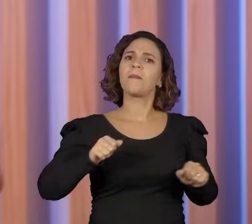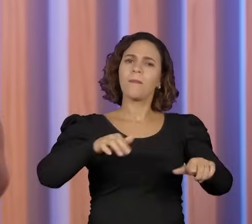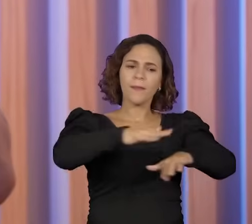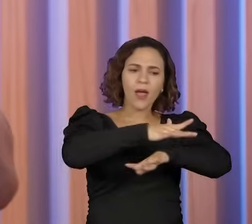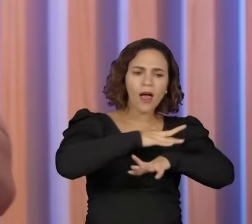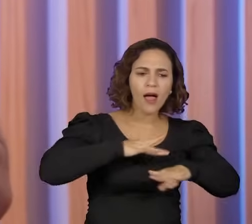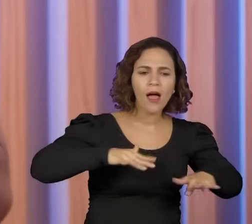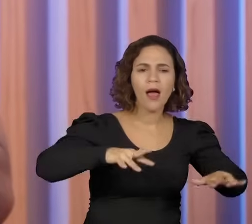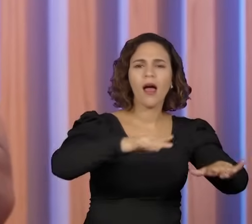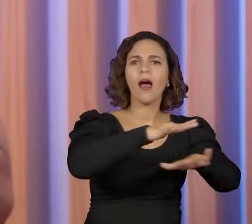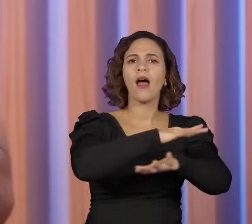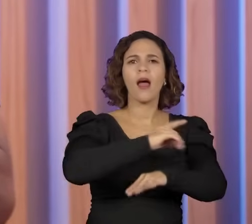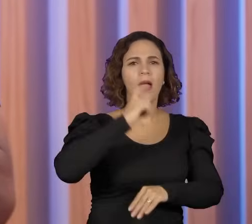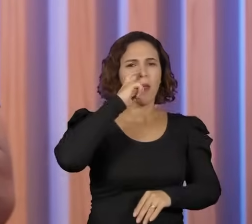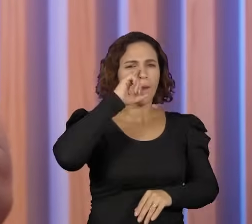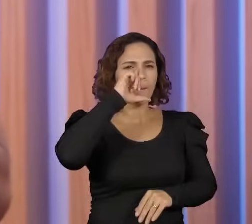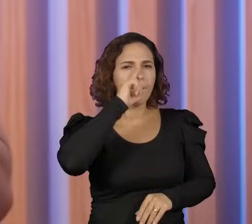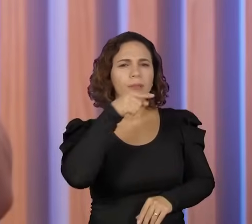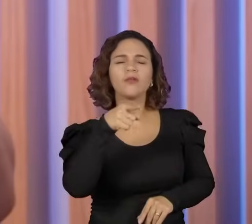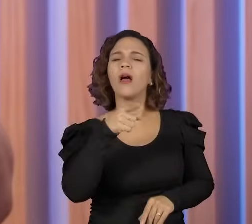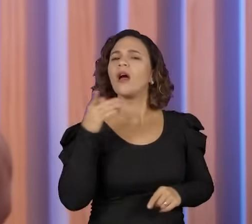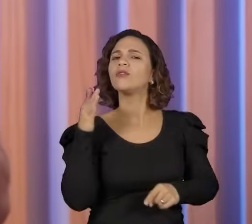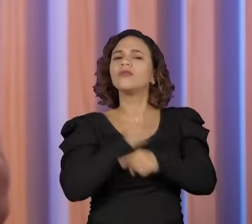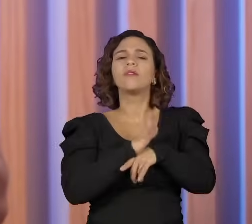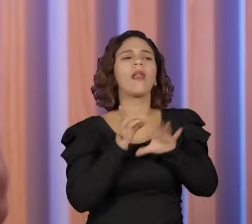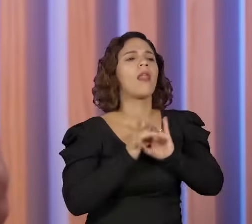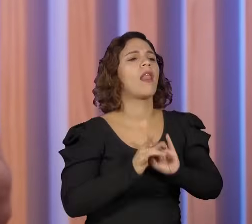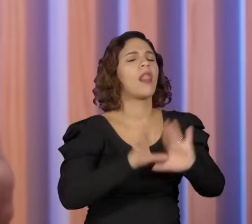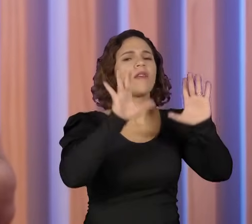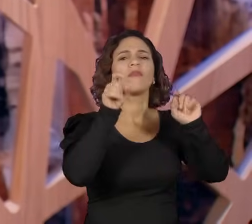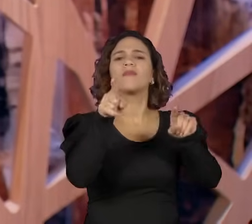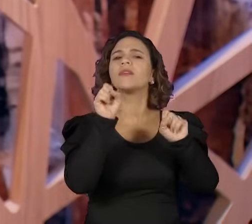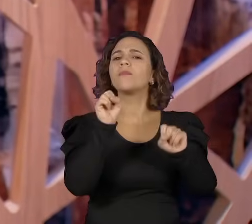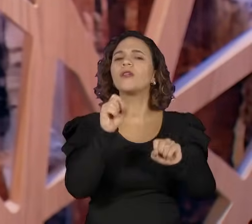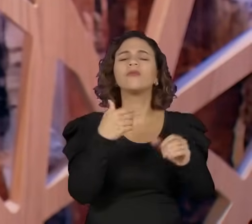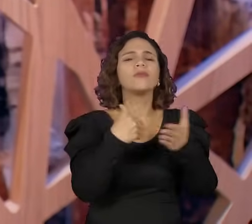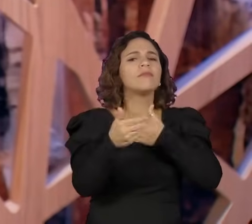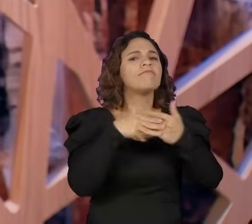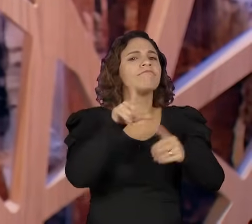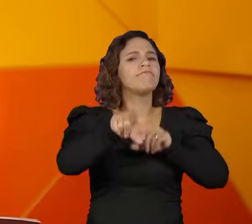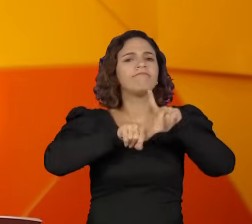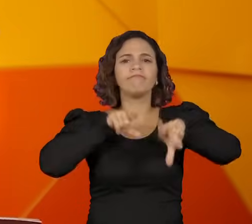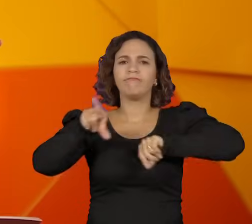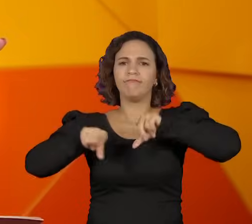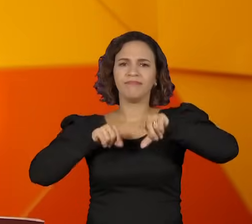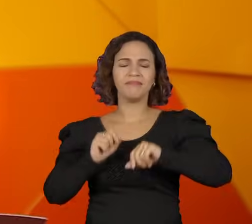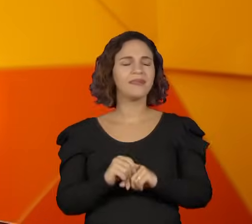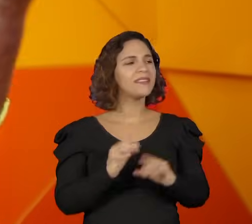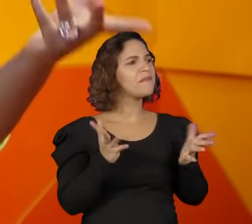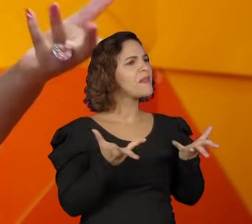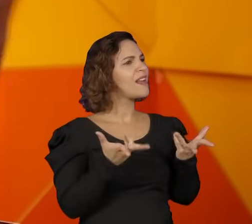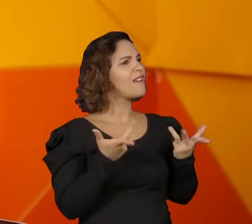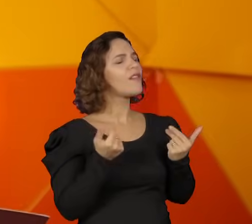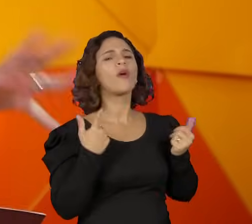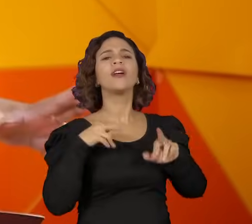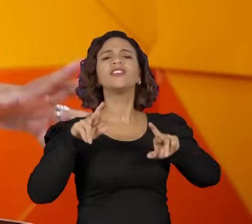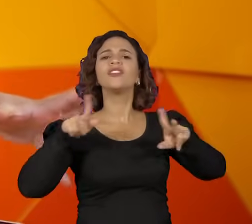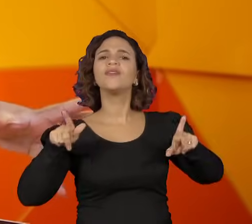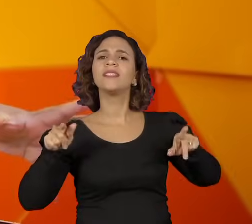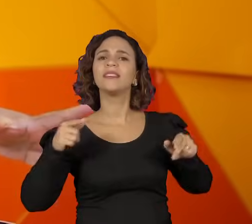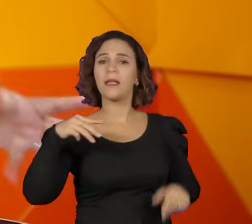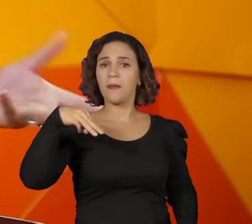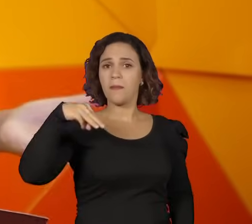é libertária. Então você pode ser o que você quiser. Que maravilha. E qual que é a diferença entre magia e